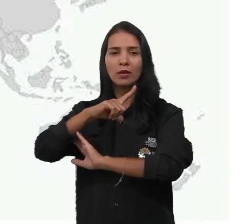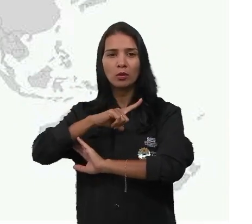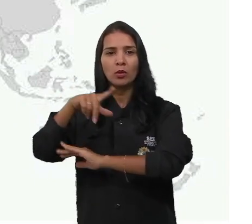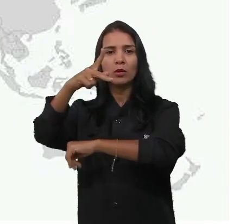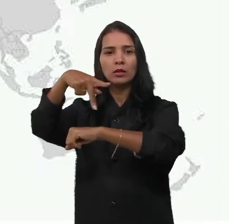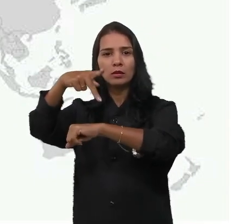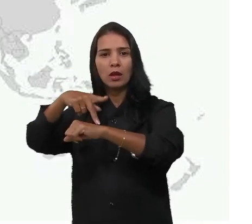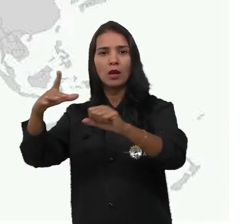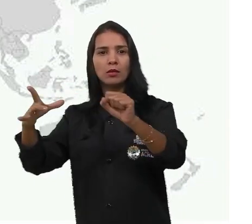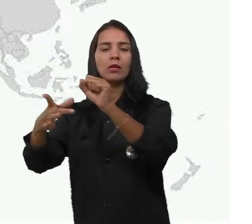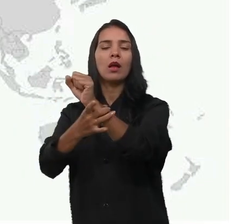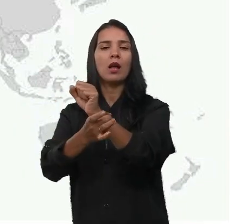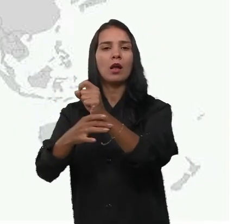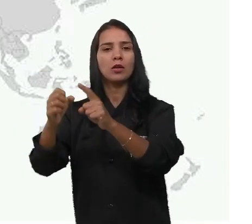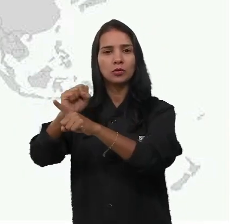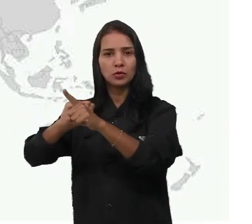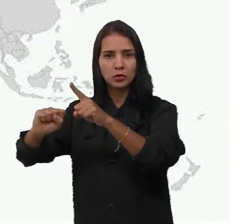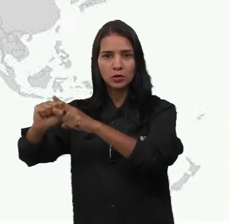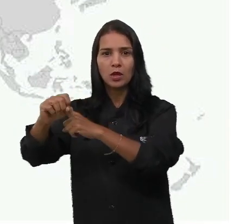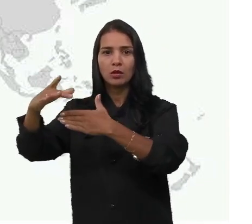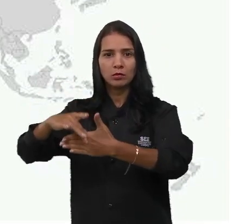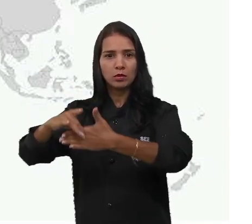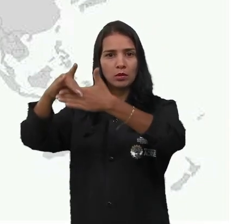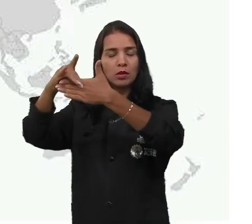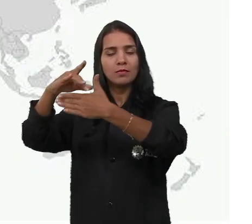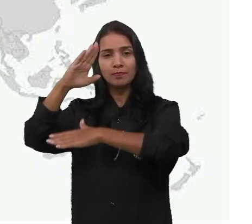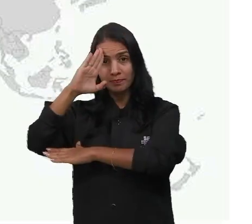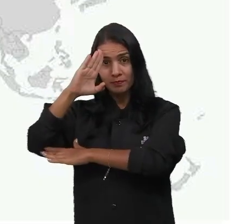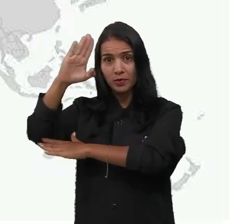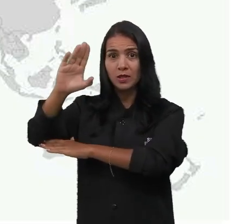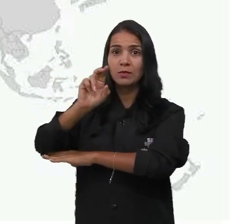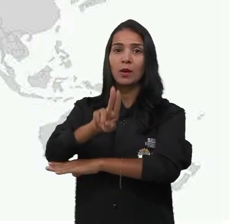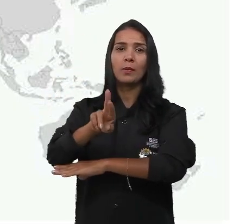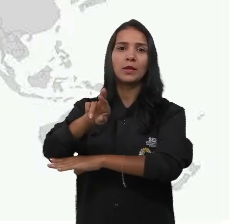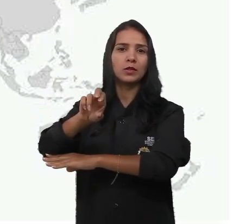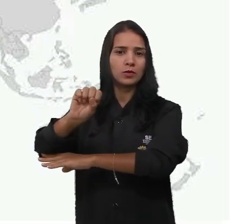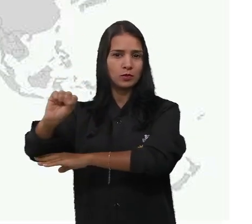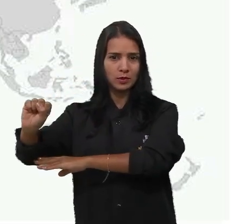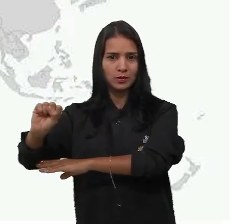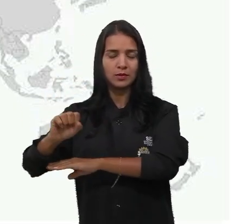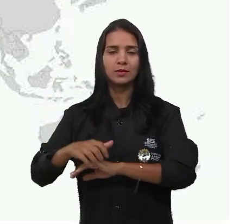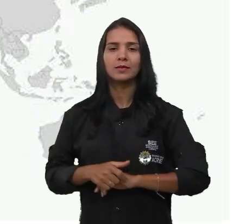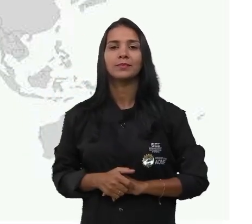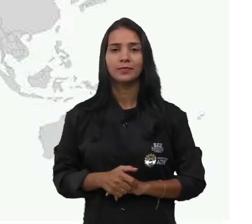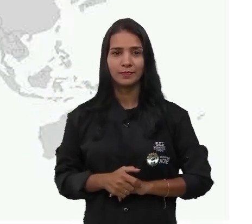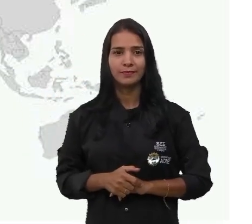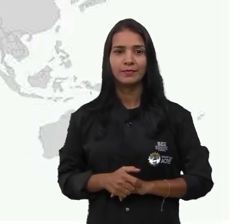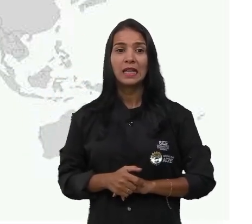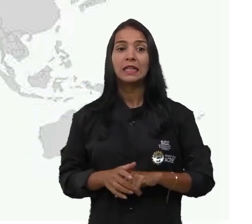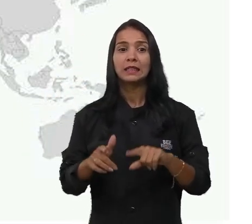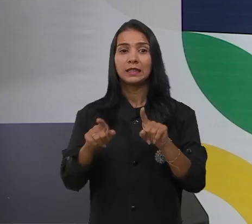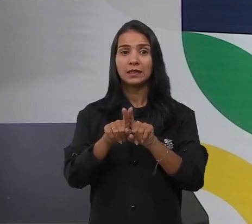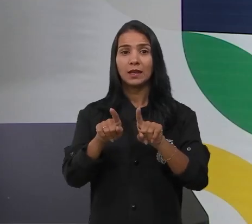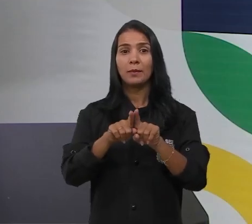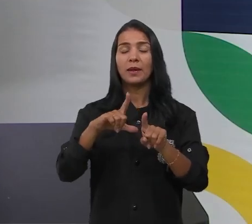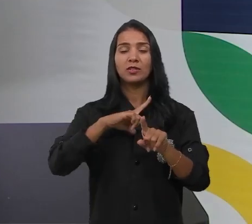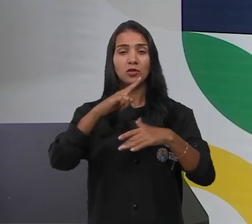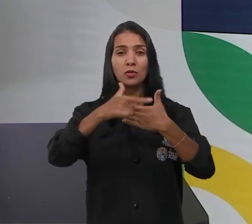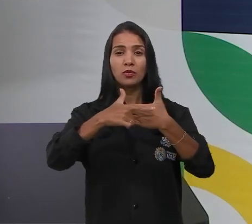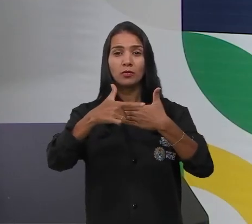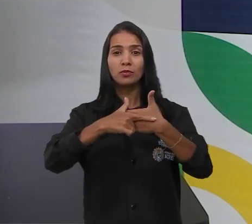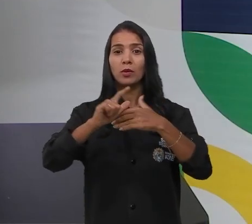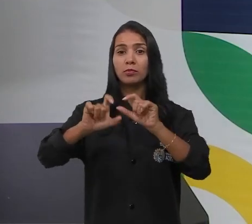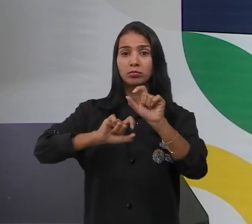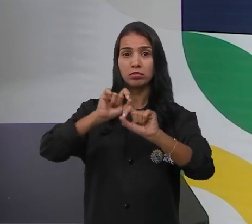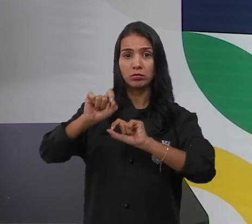que defendiam o socialismo liderado principalmente aí pela União Soviética, onde tem o papel